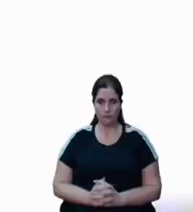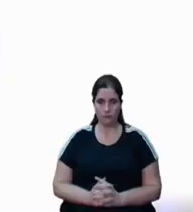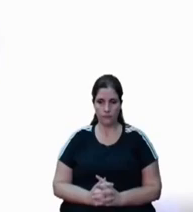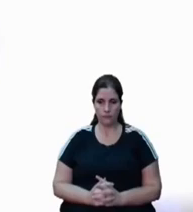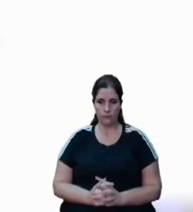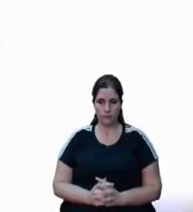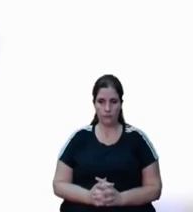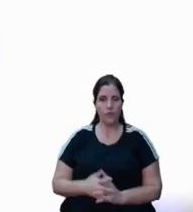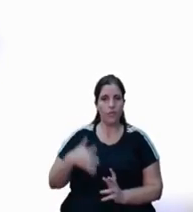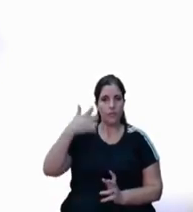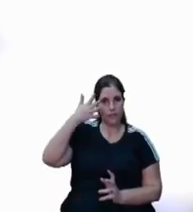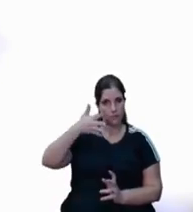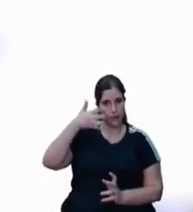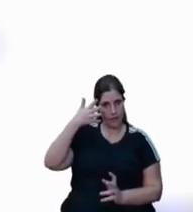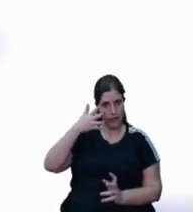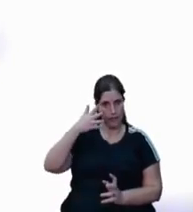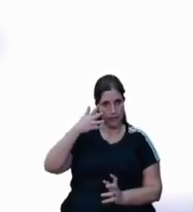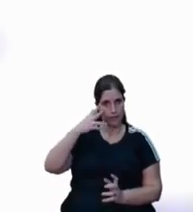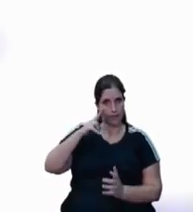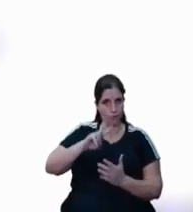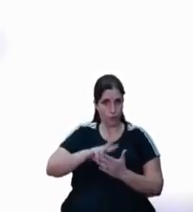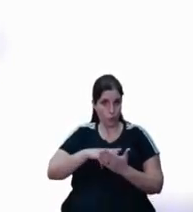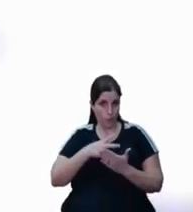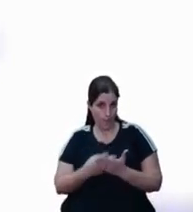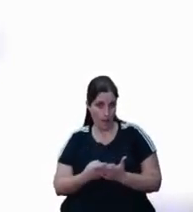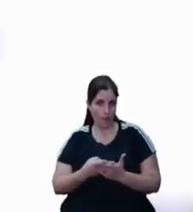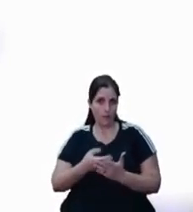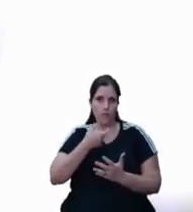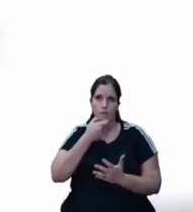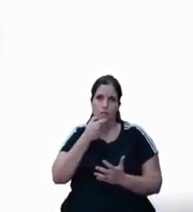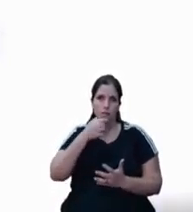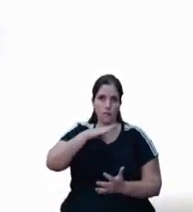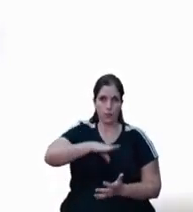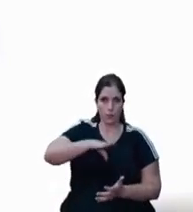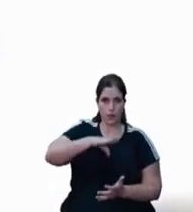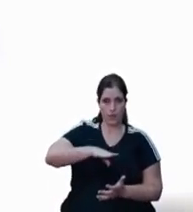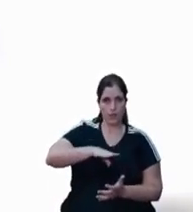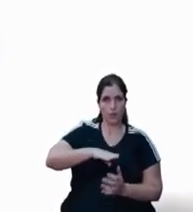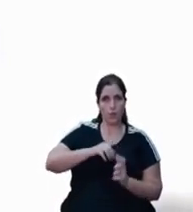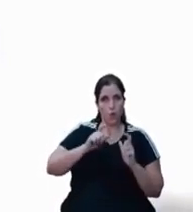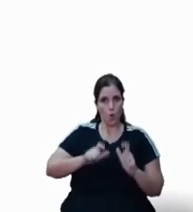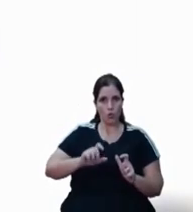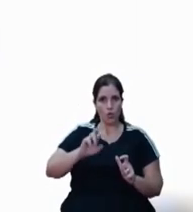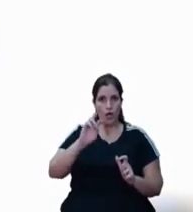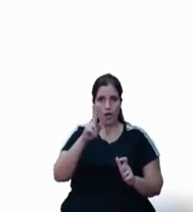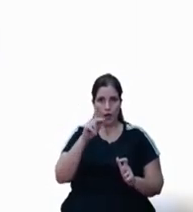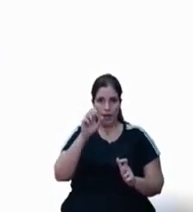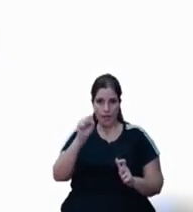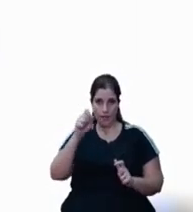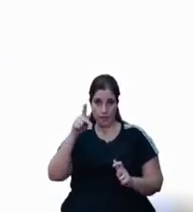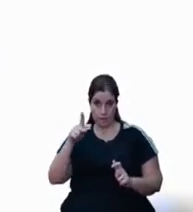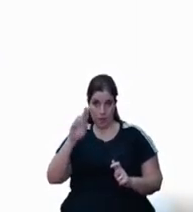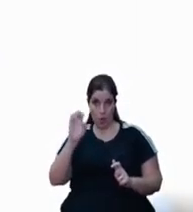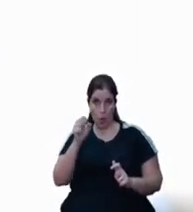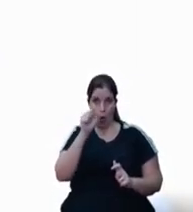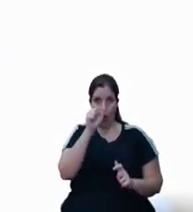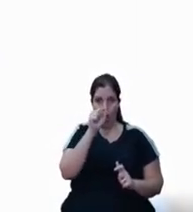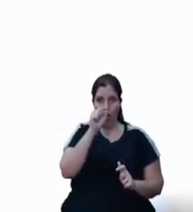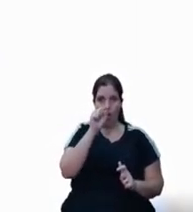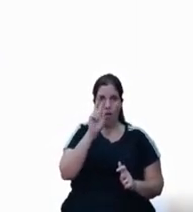Essa palestra será dublada de inglês para português, onde HSP ou